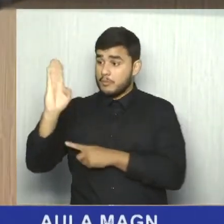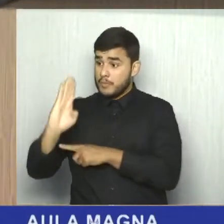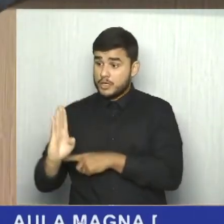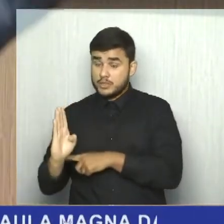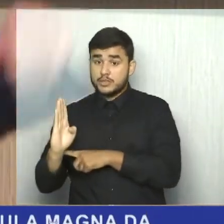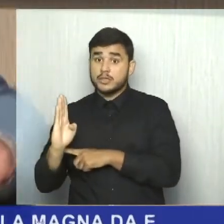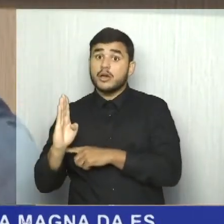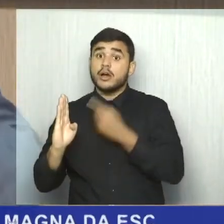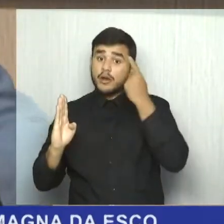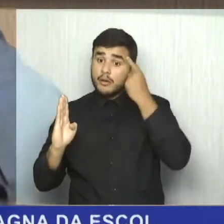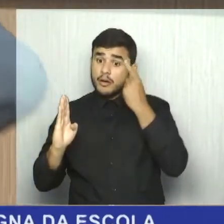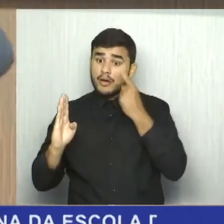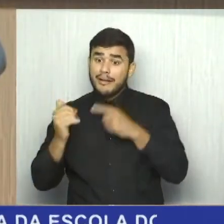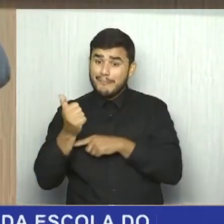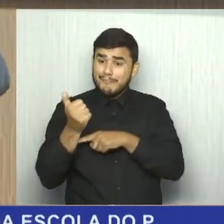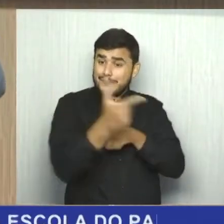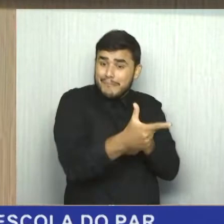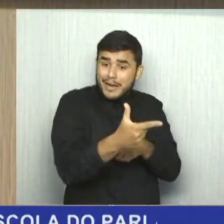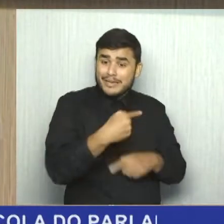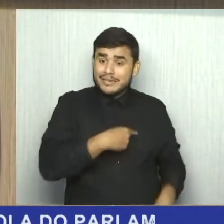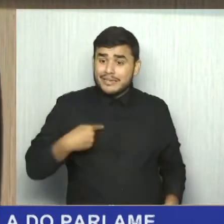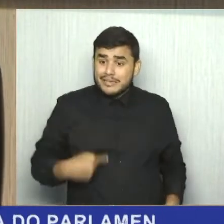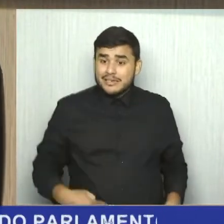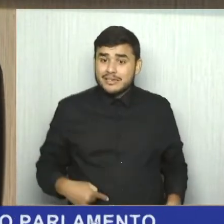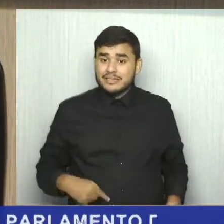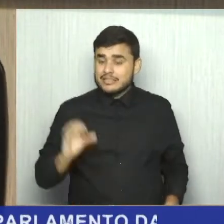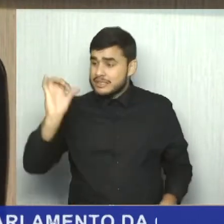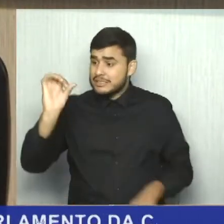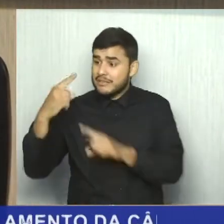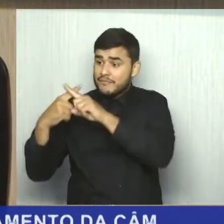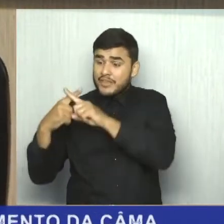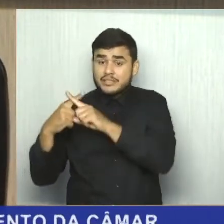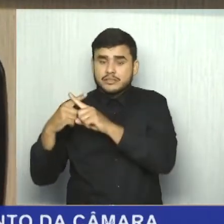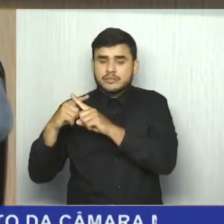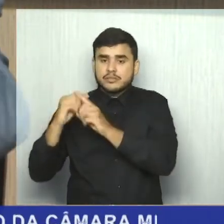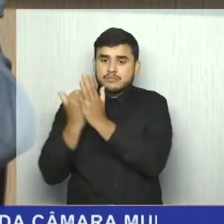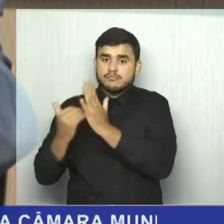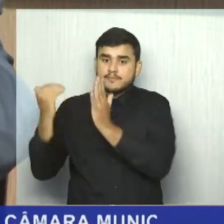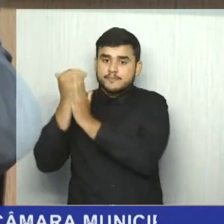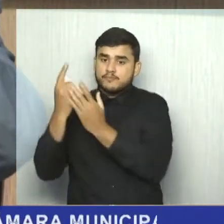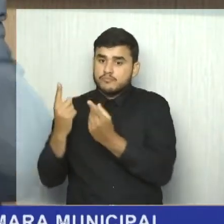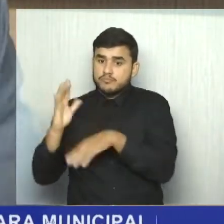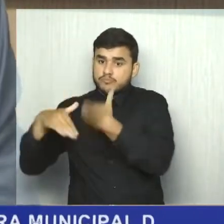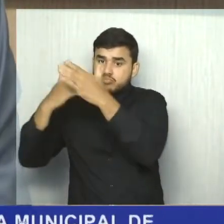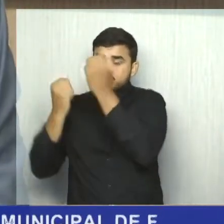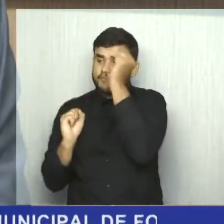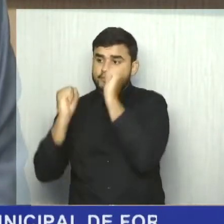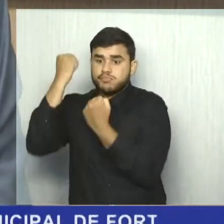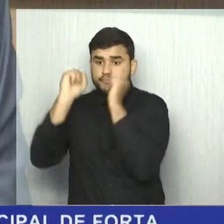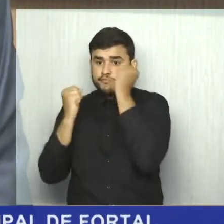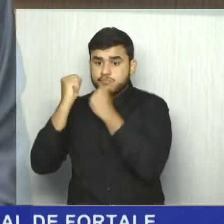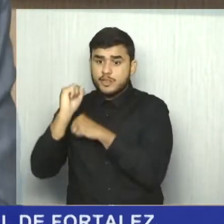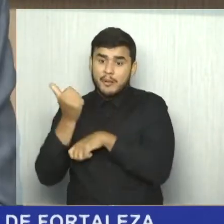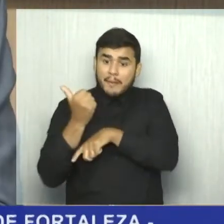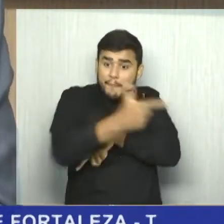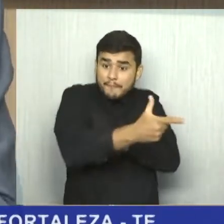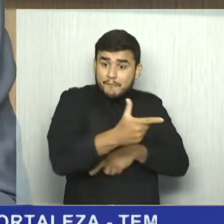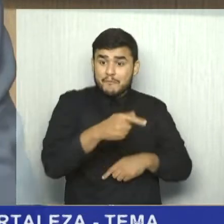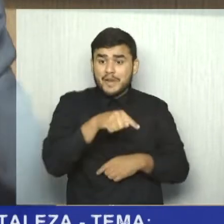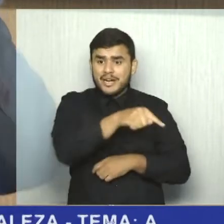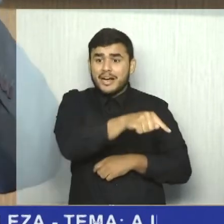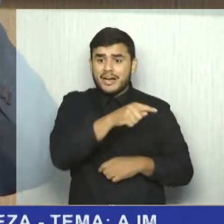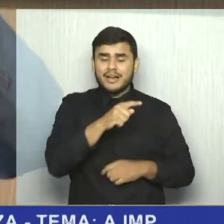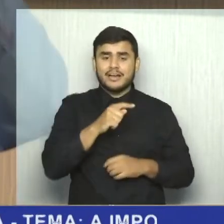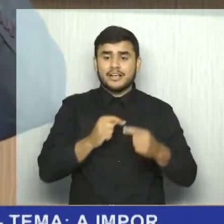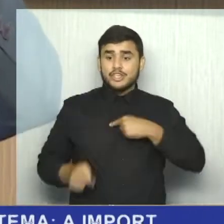1980, ontem, o Brasil era 6 vezes a China, sob o ponto de vista de produção industrial. E hoje o Brasil